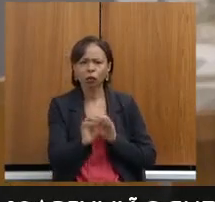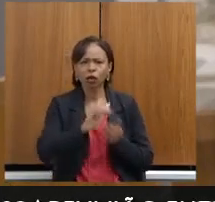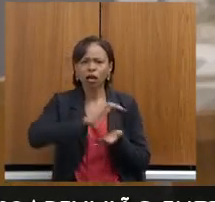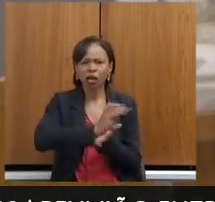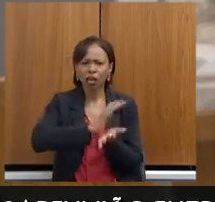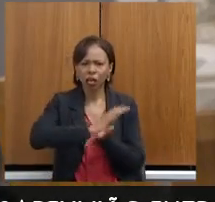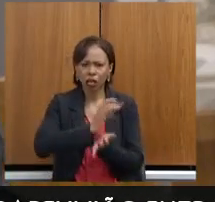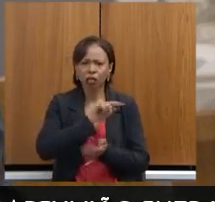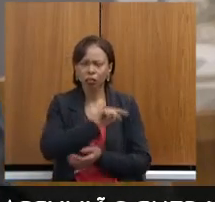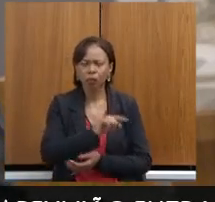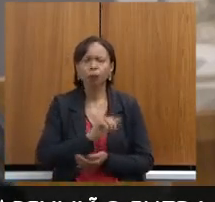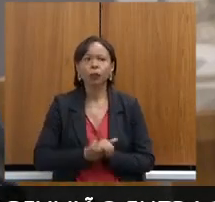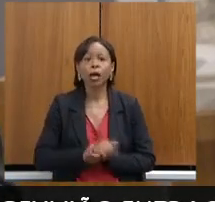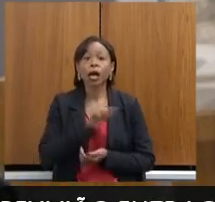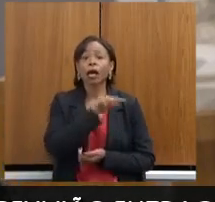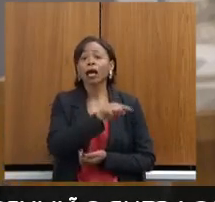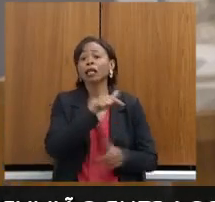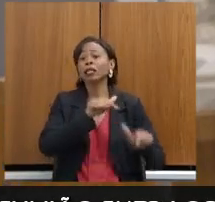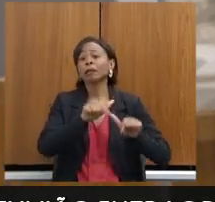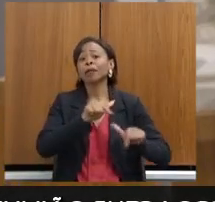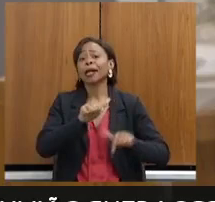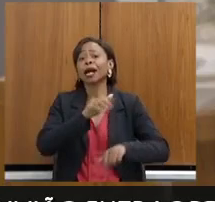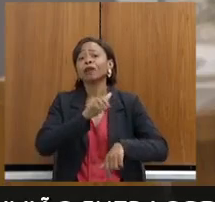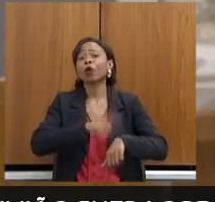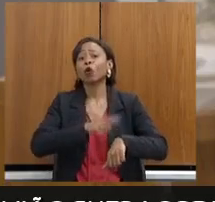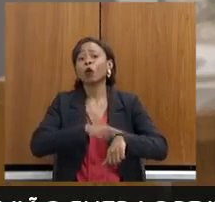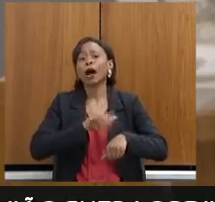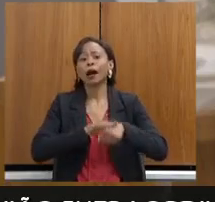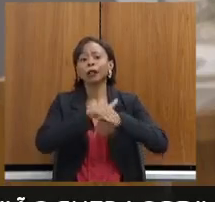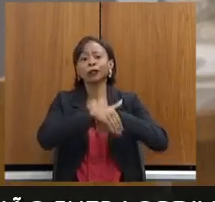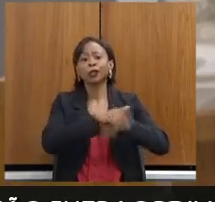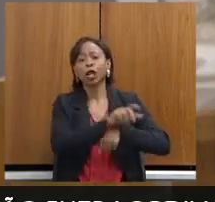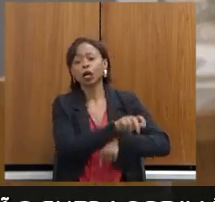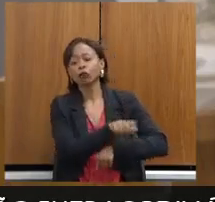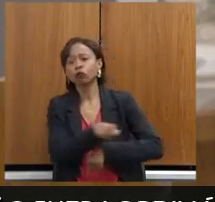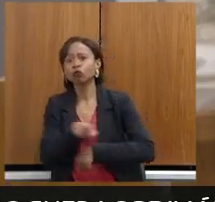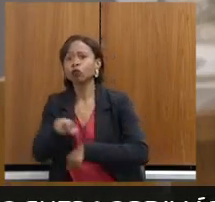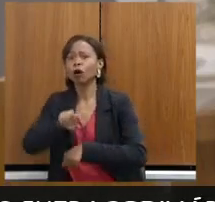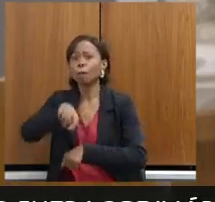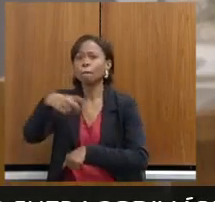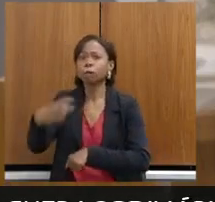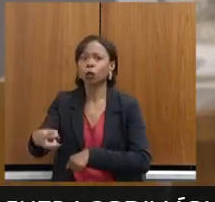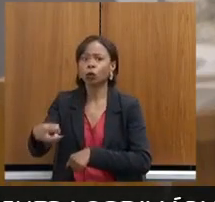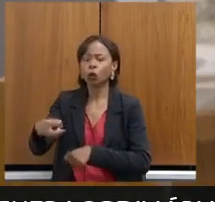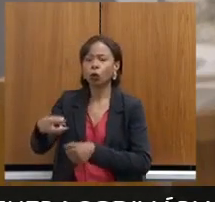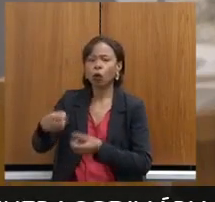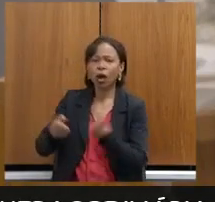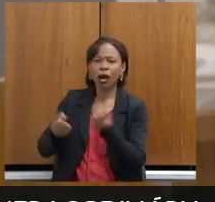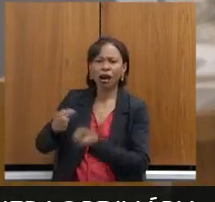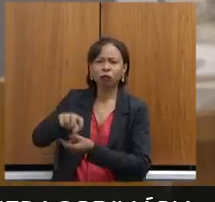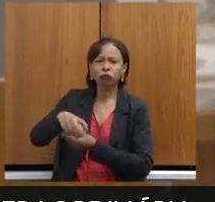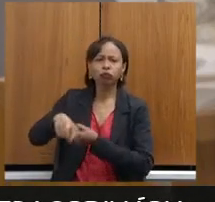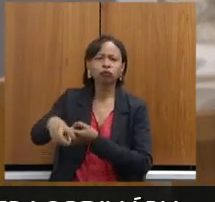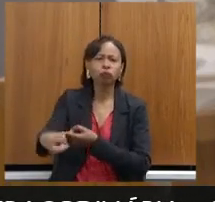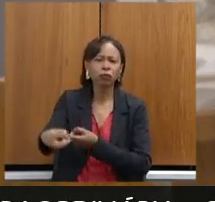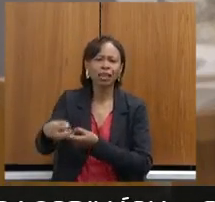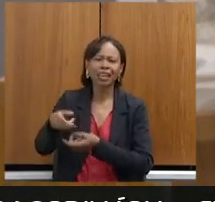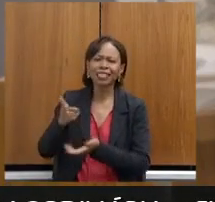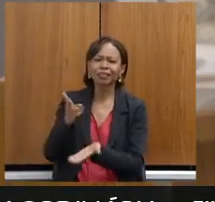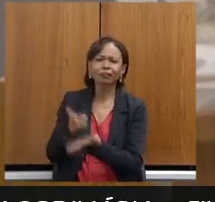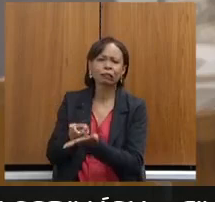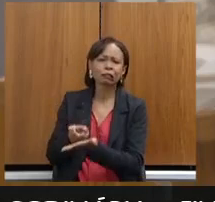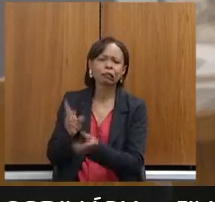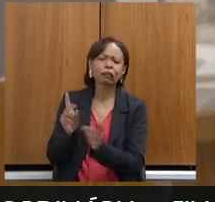e ela cumpriu um plantão à noite ao voltar de manhã ela capotou o veículo e ficou muito tempo não instalei